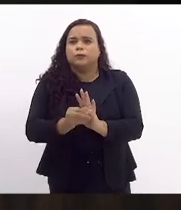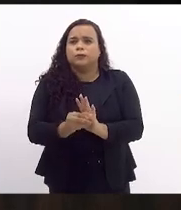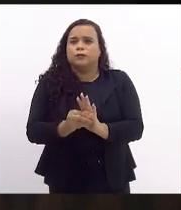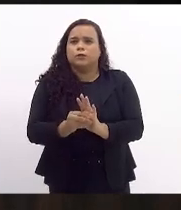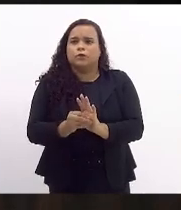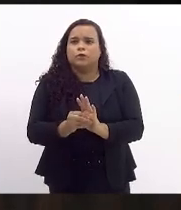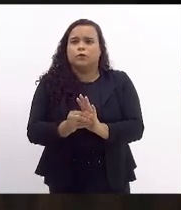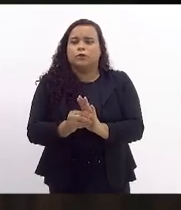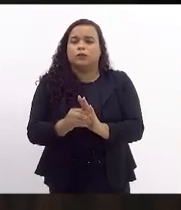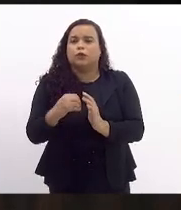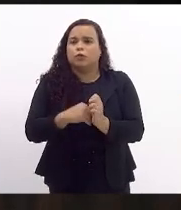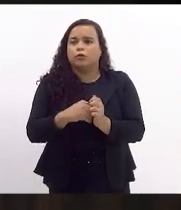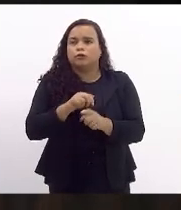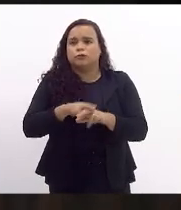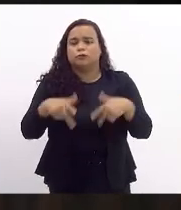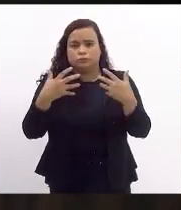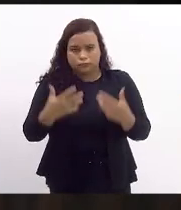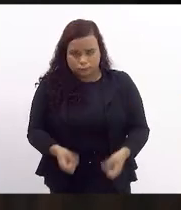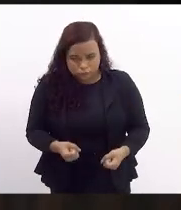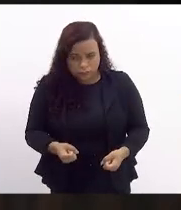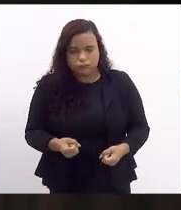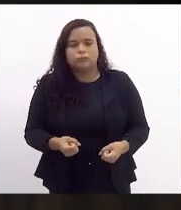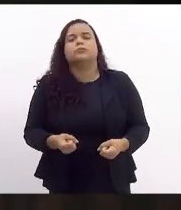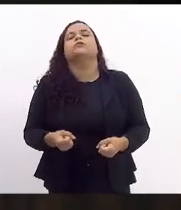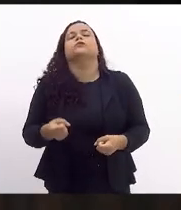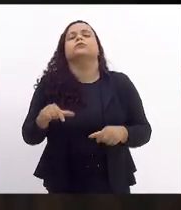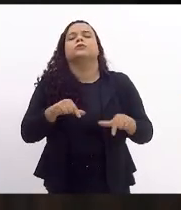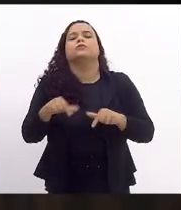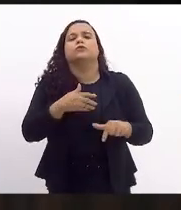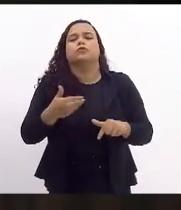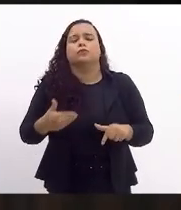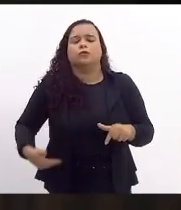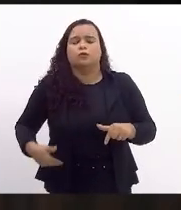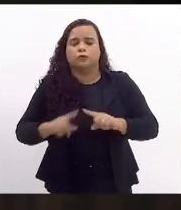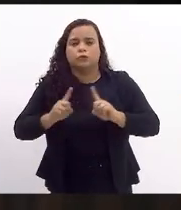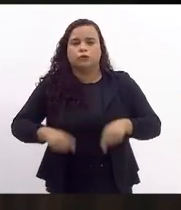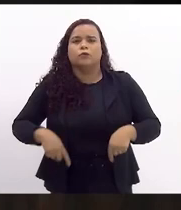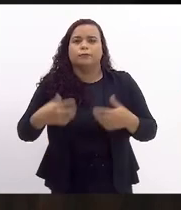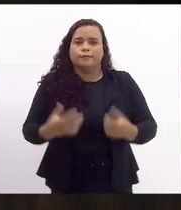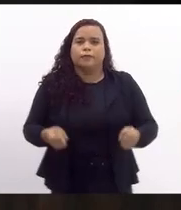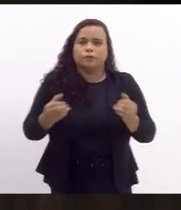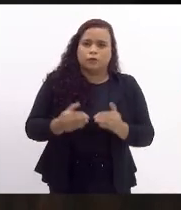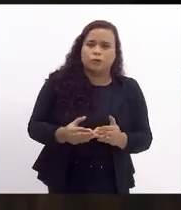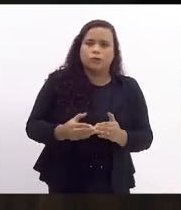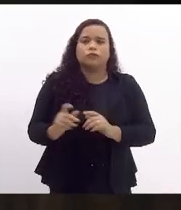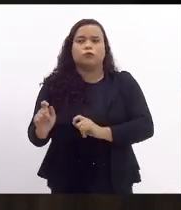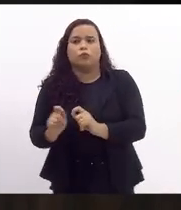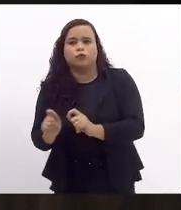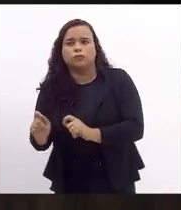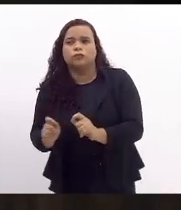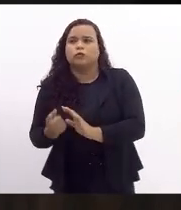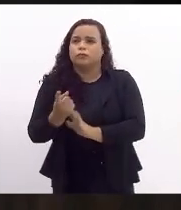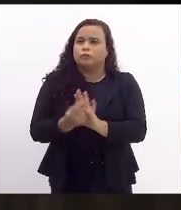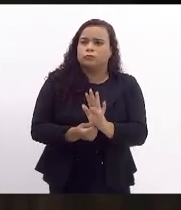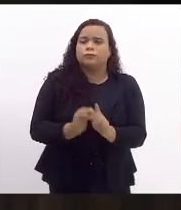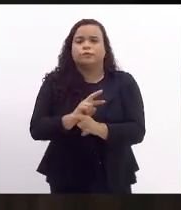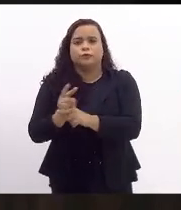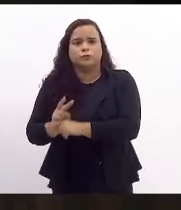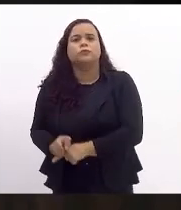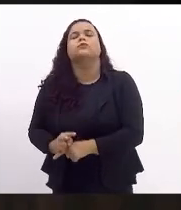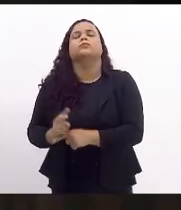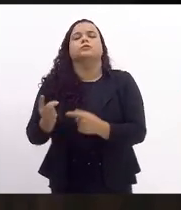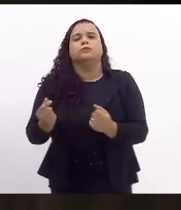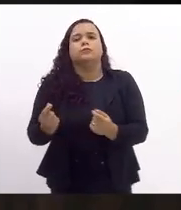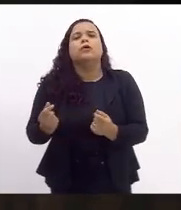códigos favoráveis servidor de pos favorável e de orçamento Finanças fiscalização financeira e controle e favorável relatores deputados Márcio